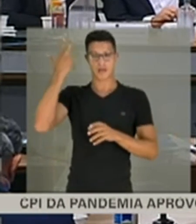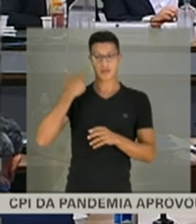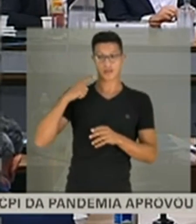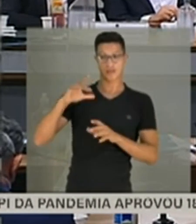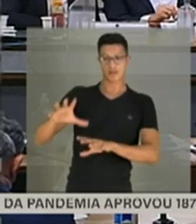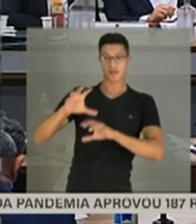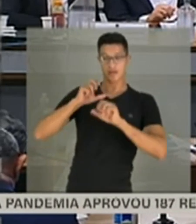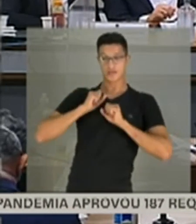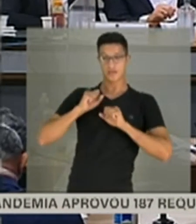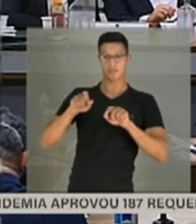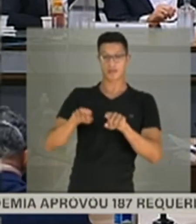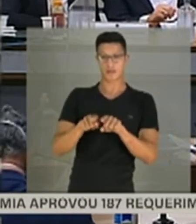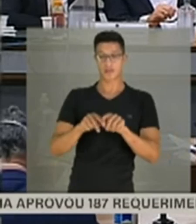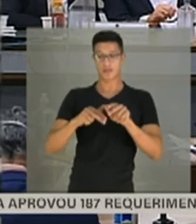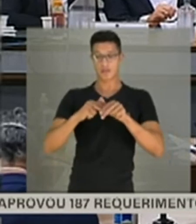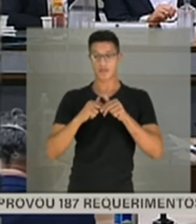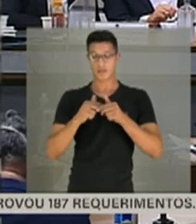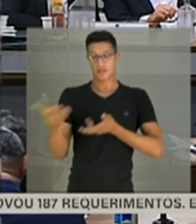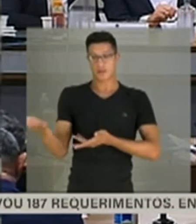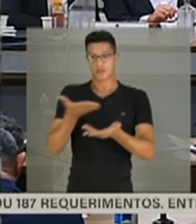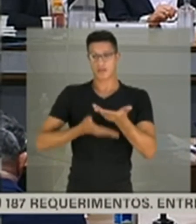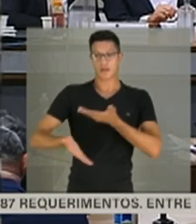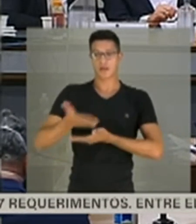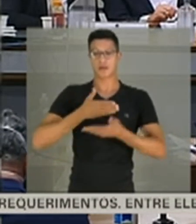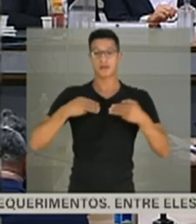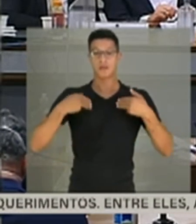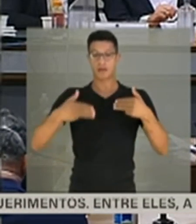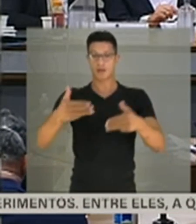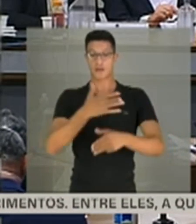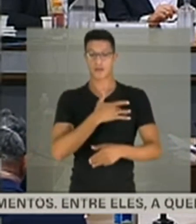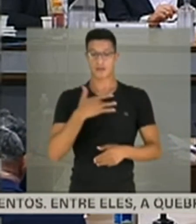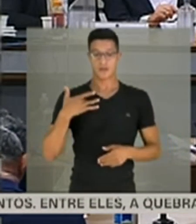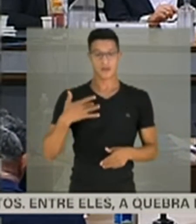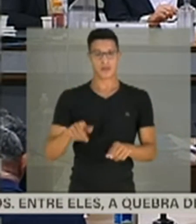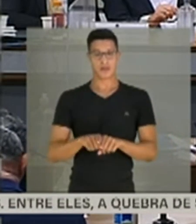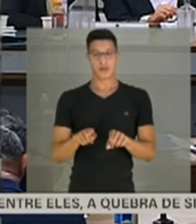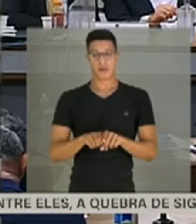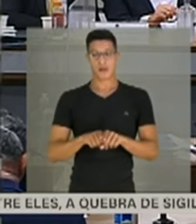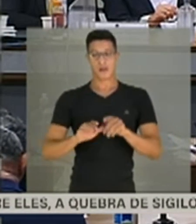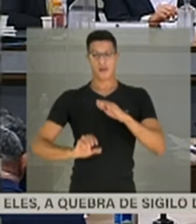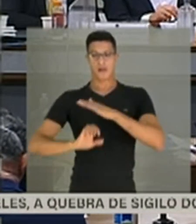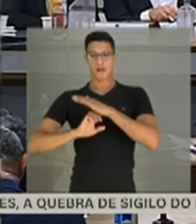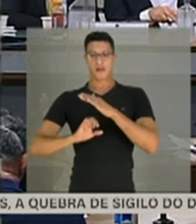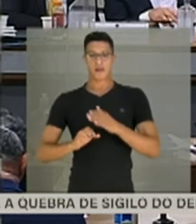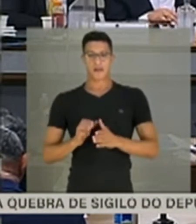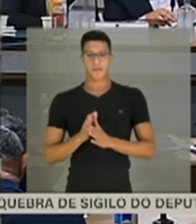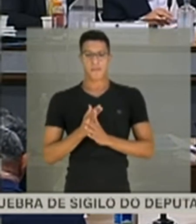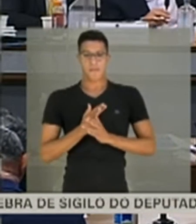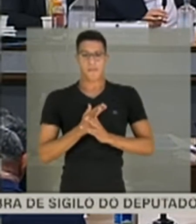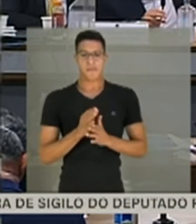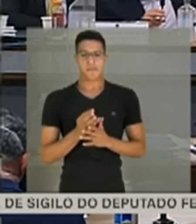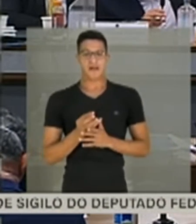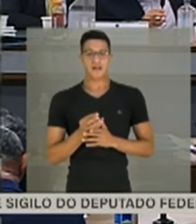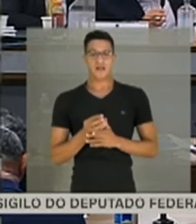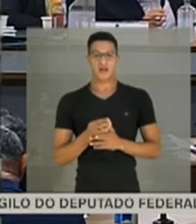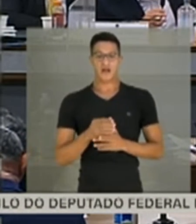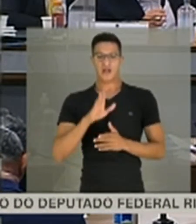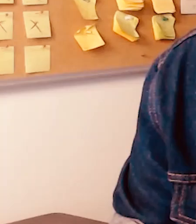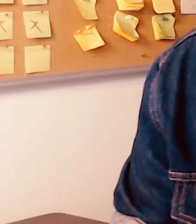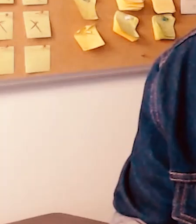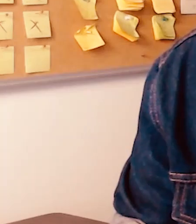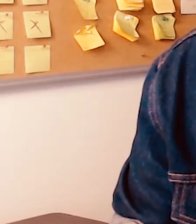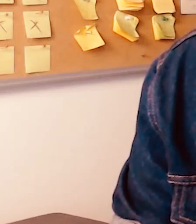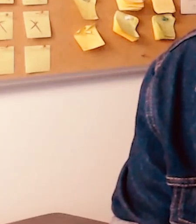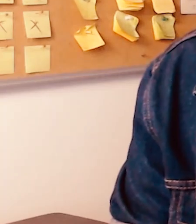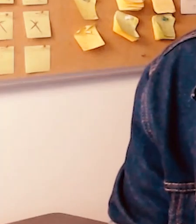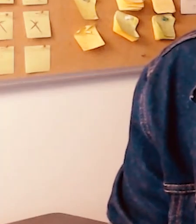na CPI da Covid, depois de ter o depoimento dele adiado várias vezes. Nessa oportunidade, a gente descobriu que o